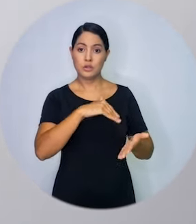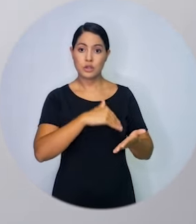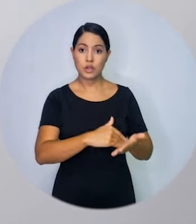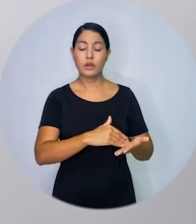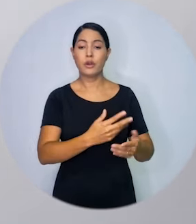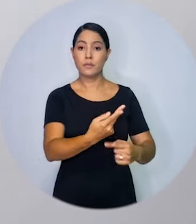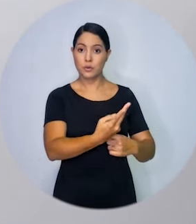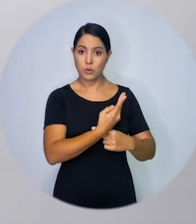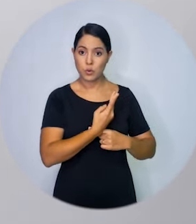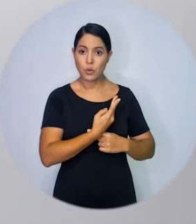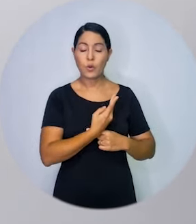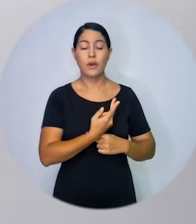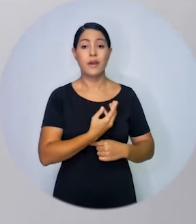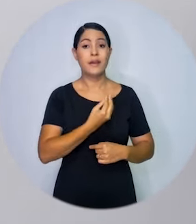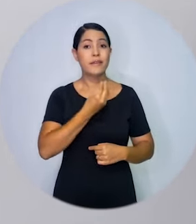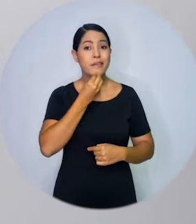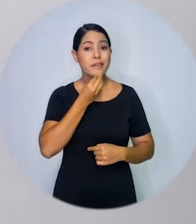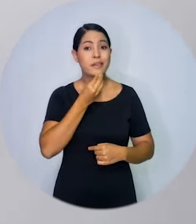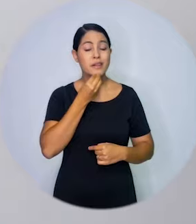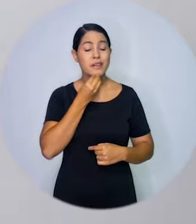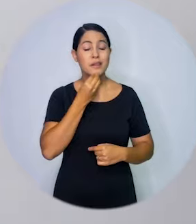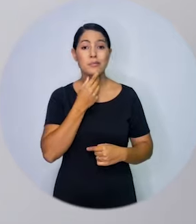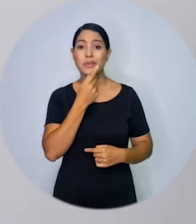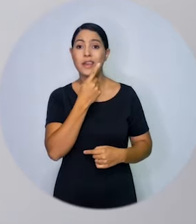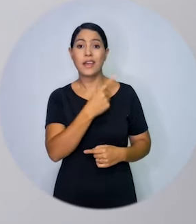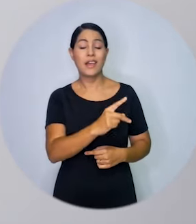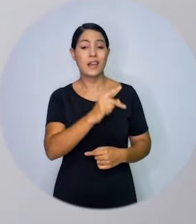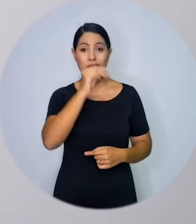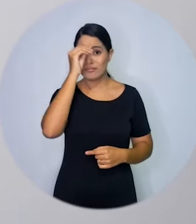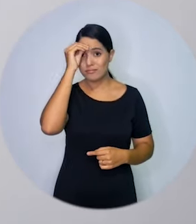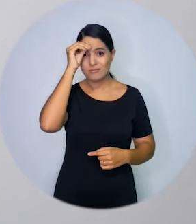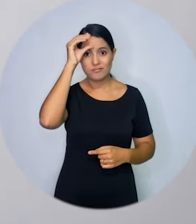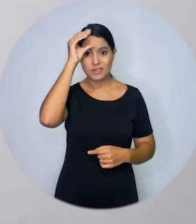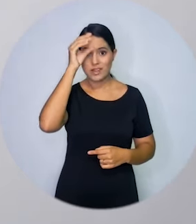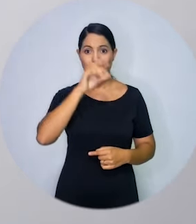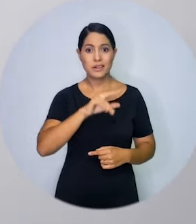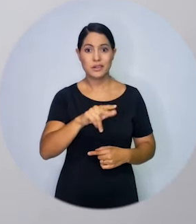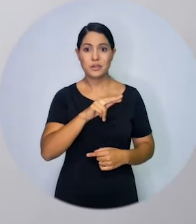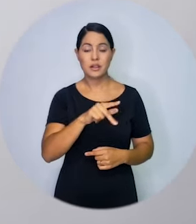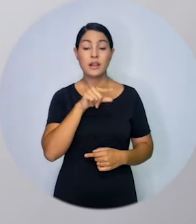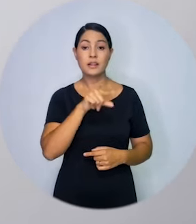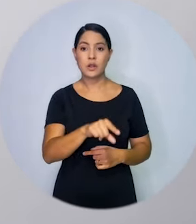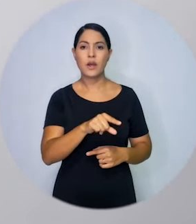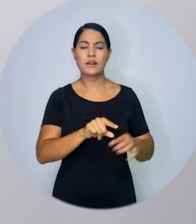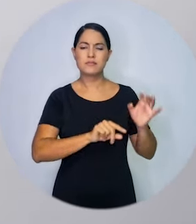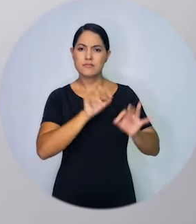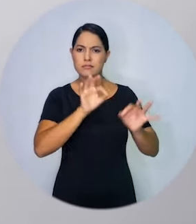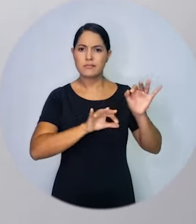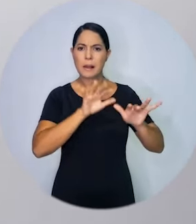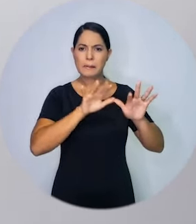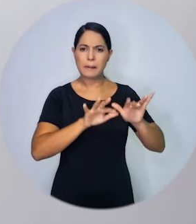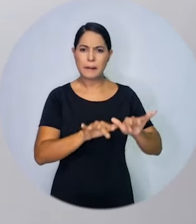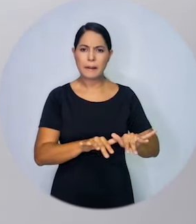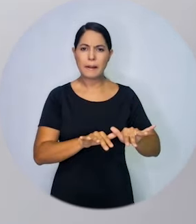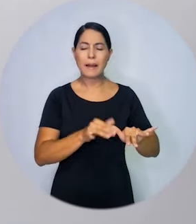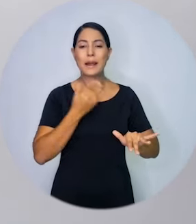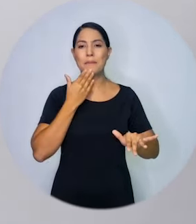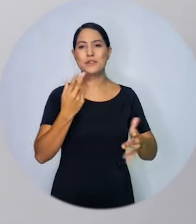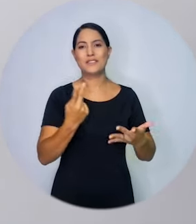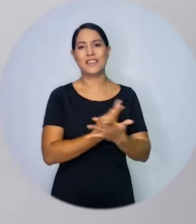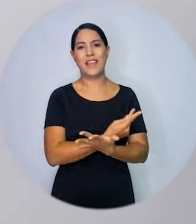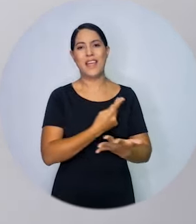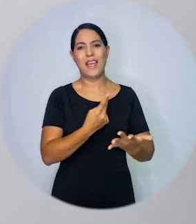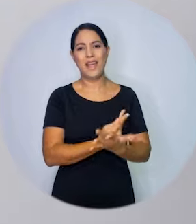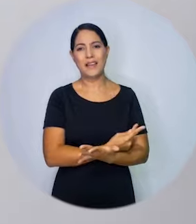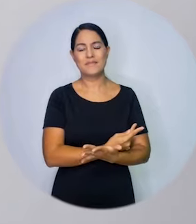porque as pessoas chegam no escritório e tentam, né? E, infelizmente, sem o conhecimento adequado, eles